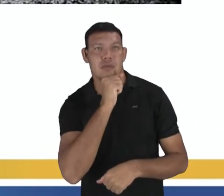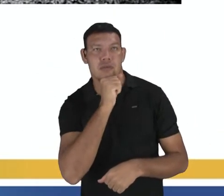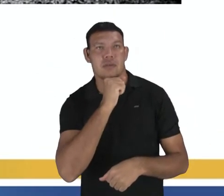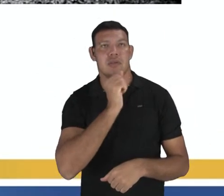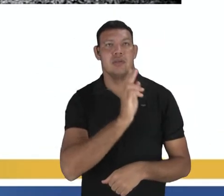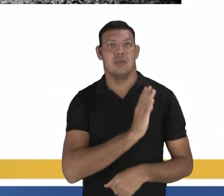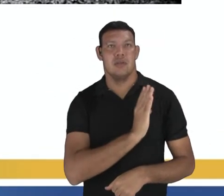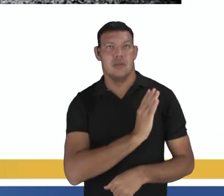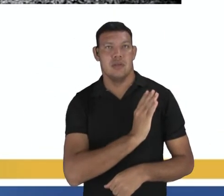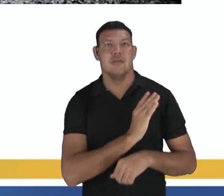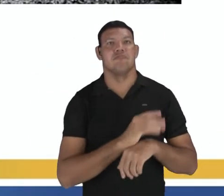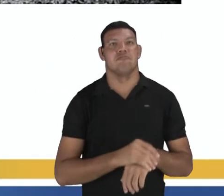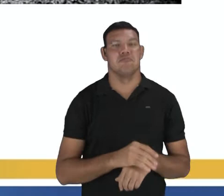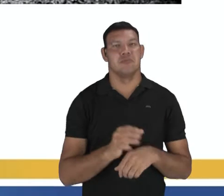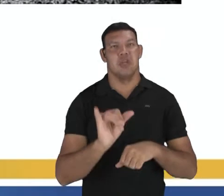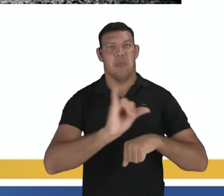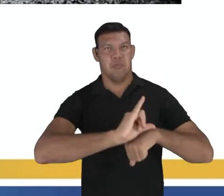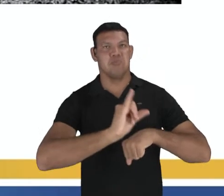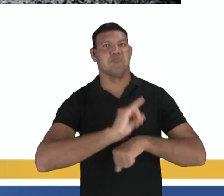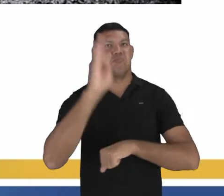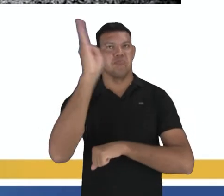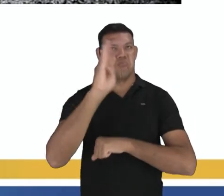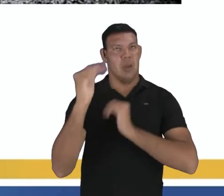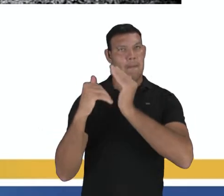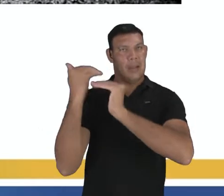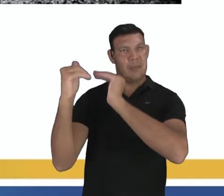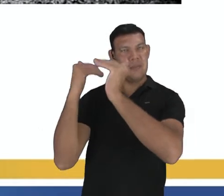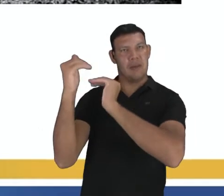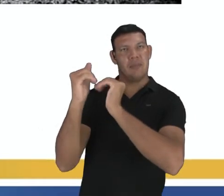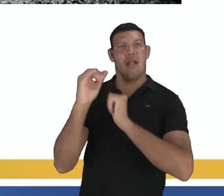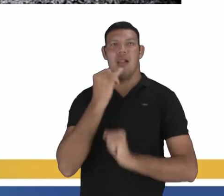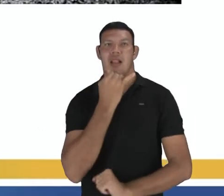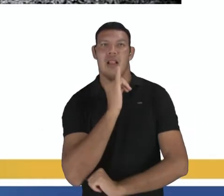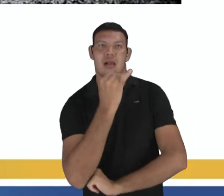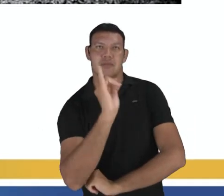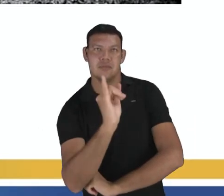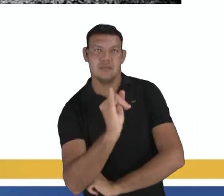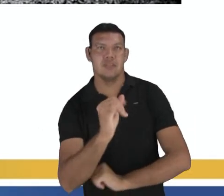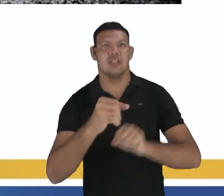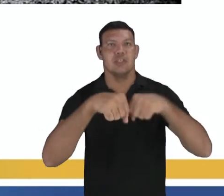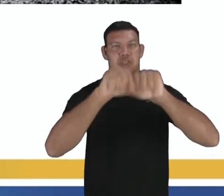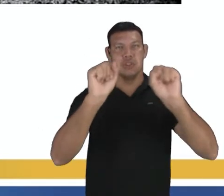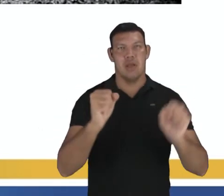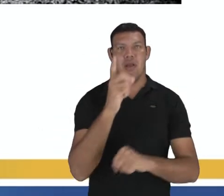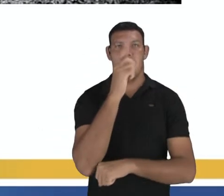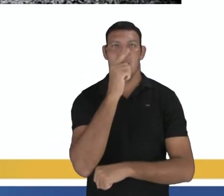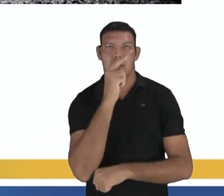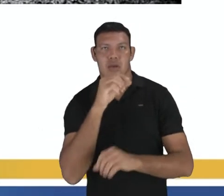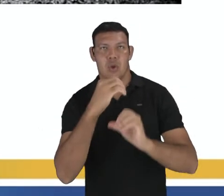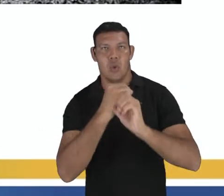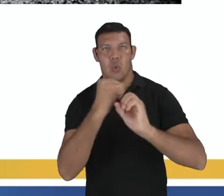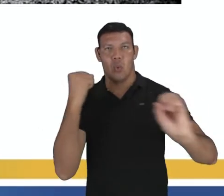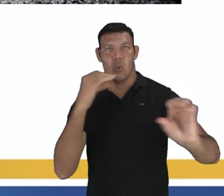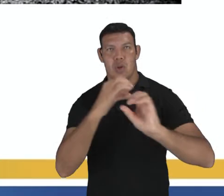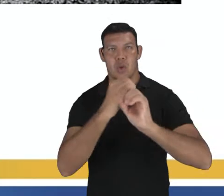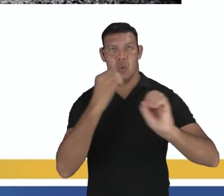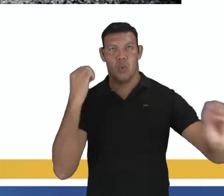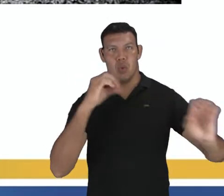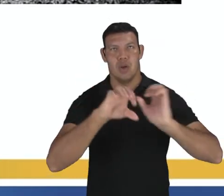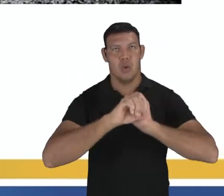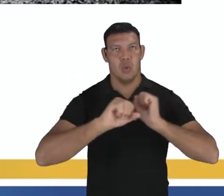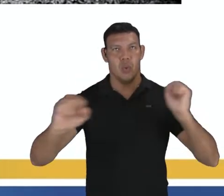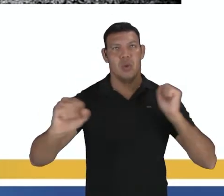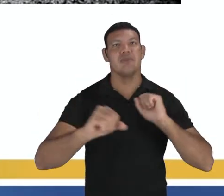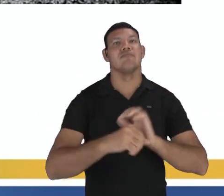museus, cinemas, teatros, aí tudo isso construído sob a influência europeia. Porque essas cidades, principalmente